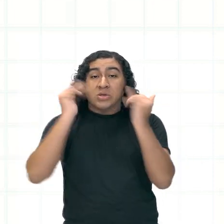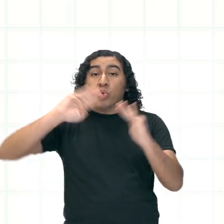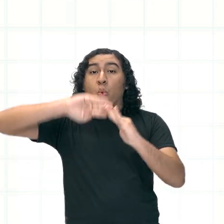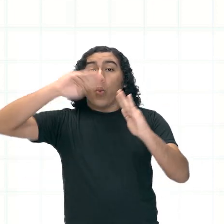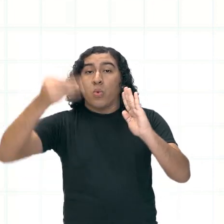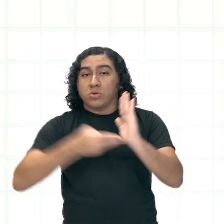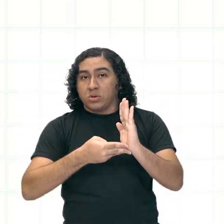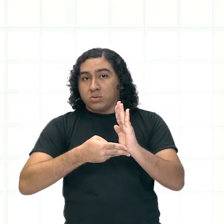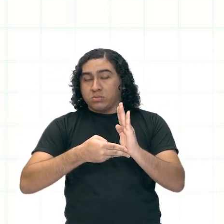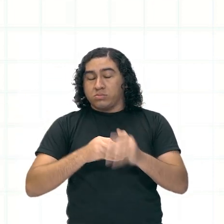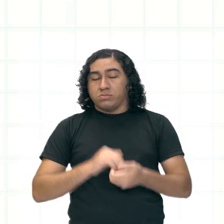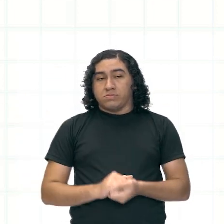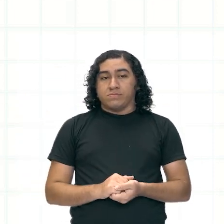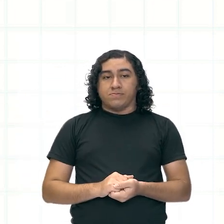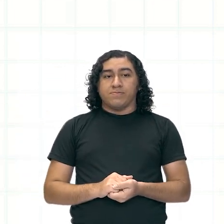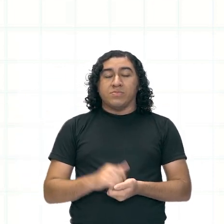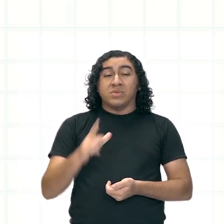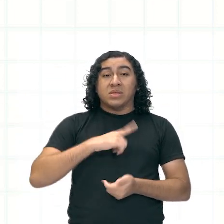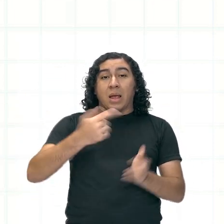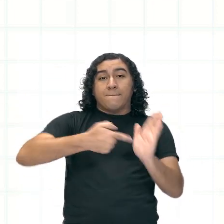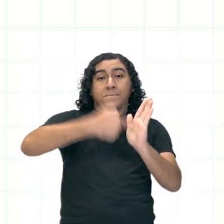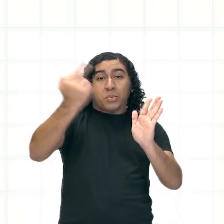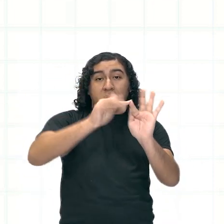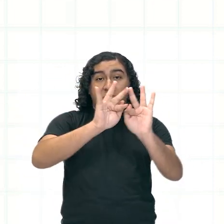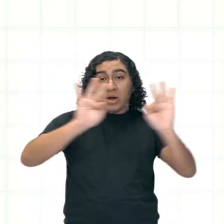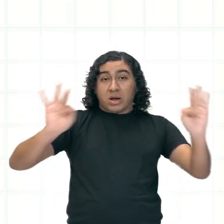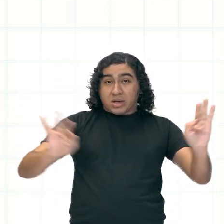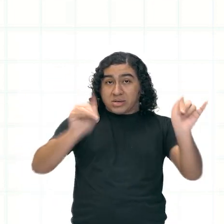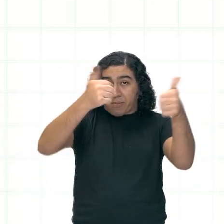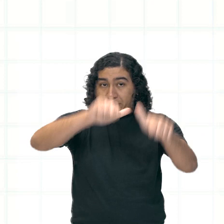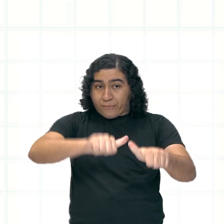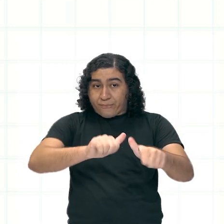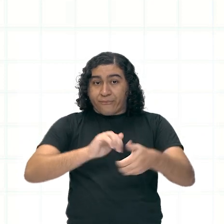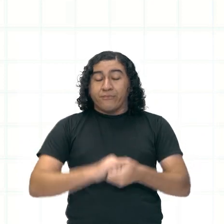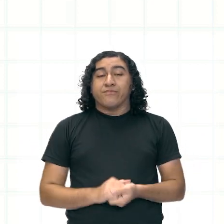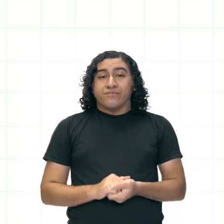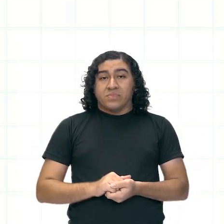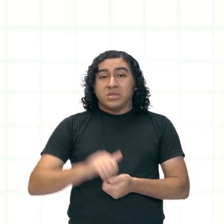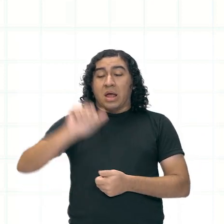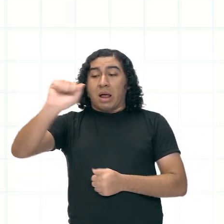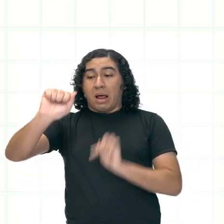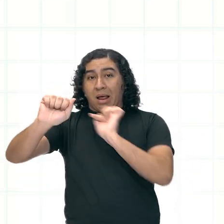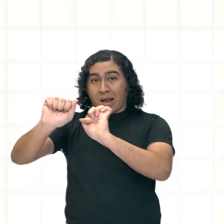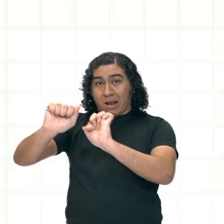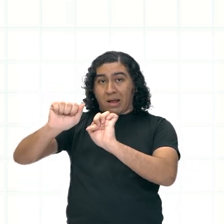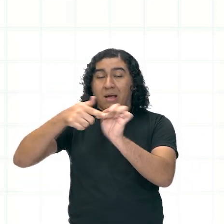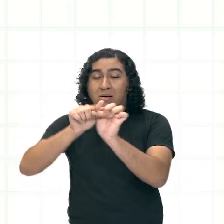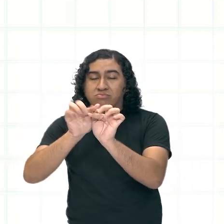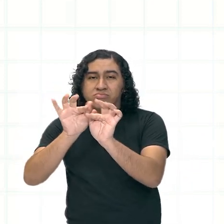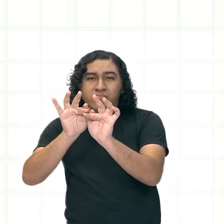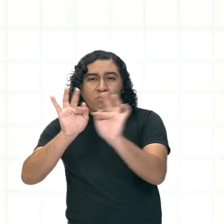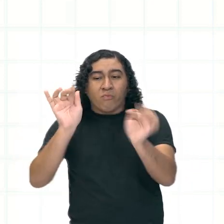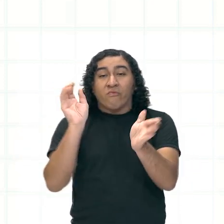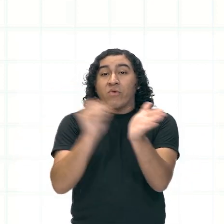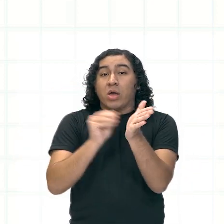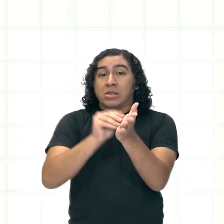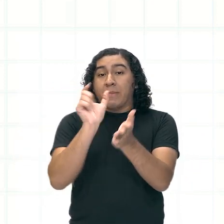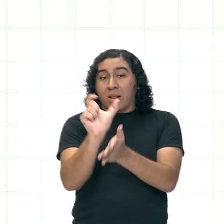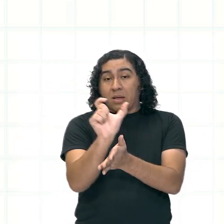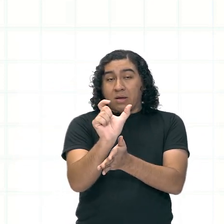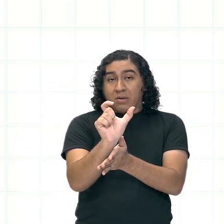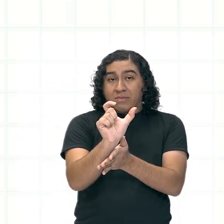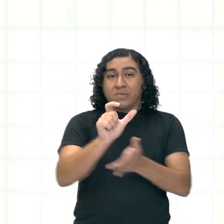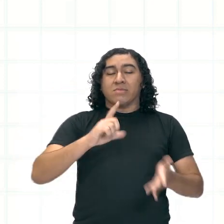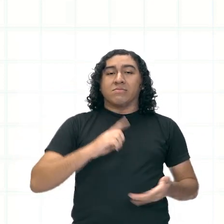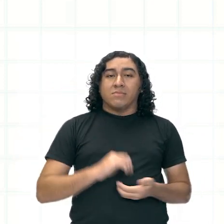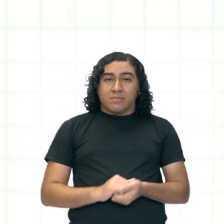aconteceu? Temos aqui a primeira sentença, olha só. A das Nações Unidas sobre Mudanças Climáticas de 2023